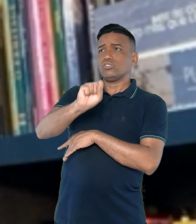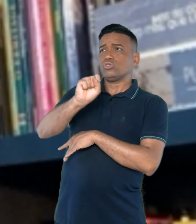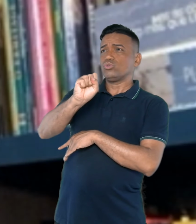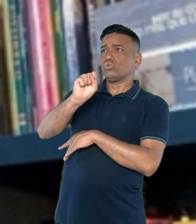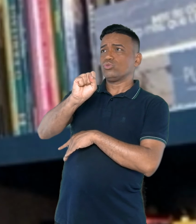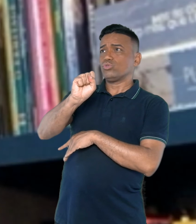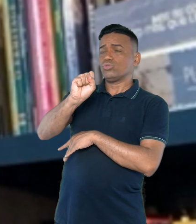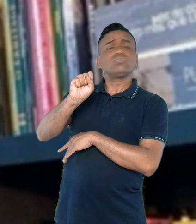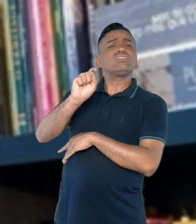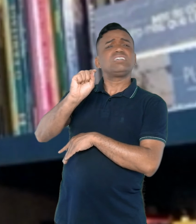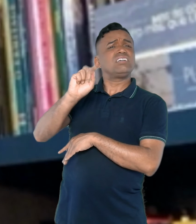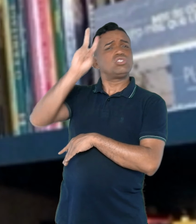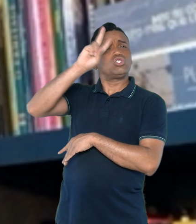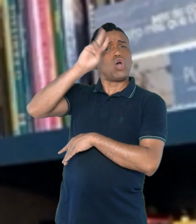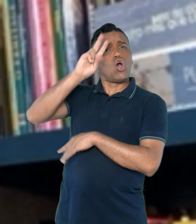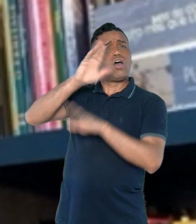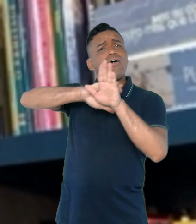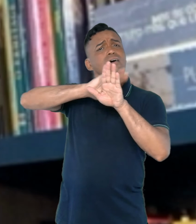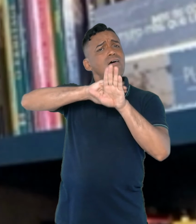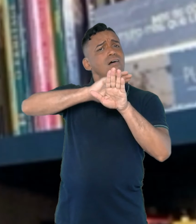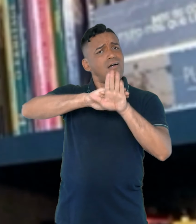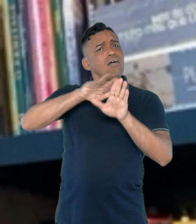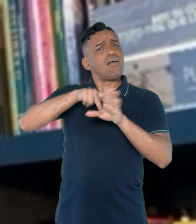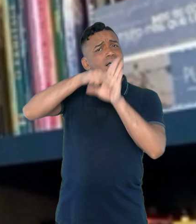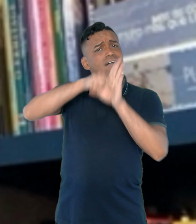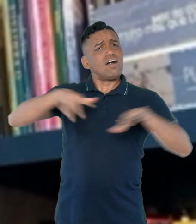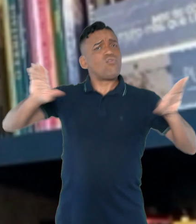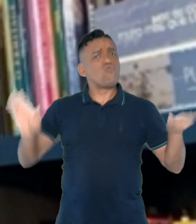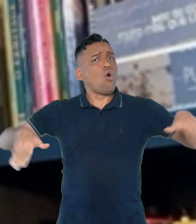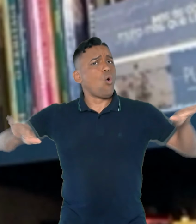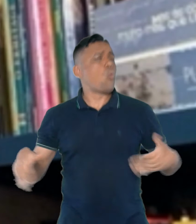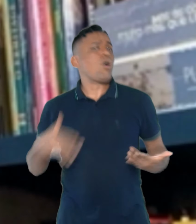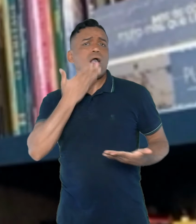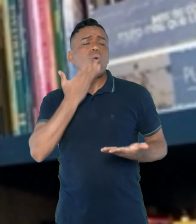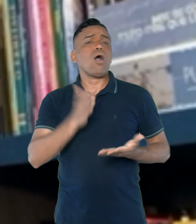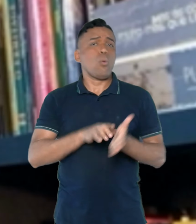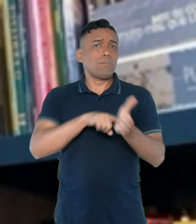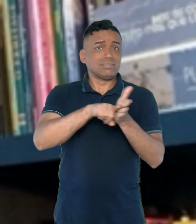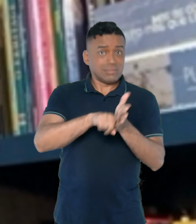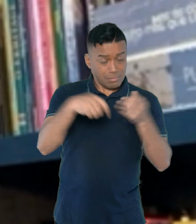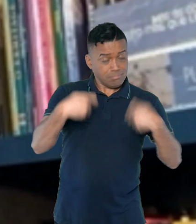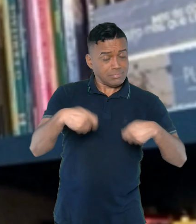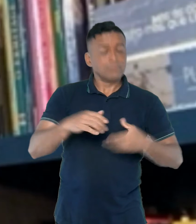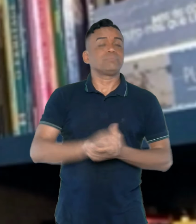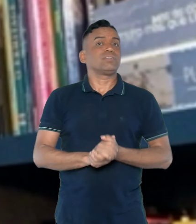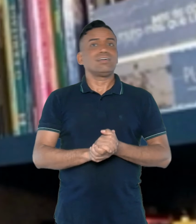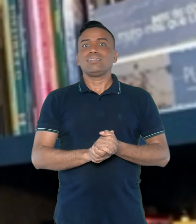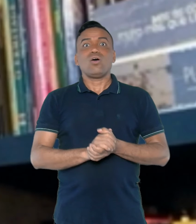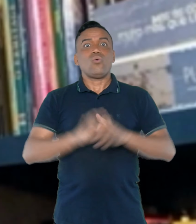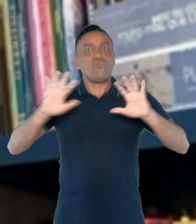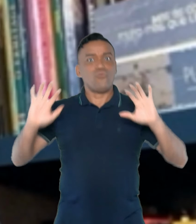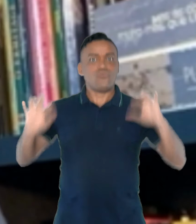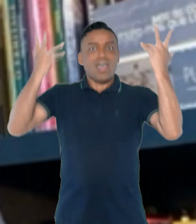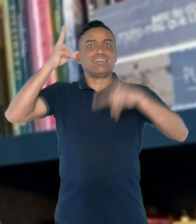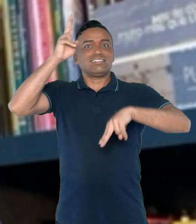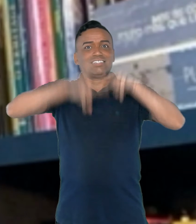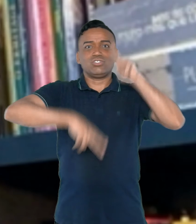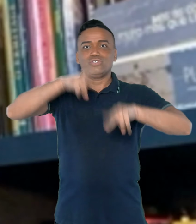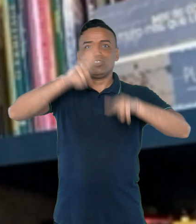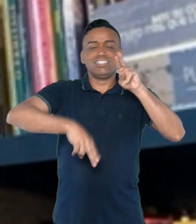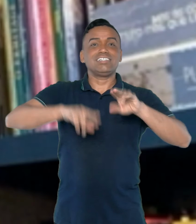trás desse cavalo? Né? E aí eu chego também nas festas juninas, nas celebrações aos santos, né? Nas